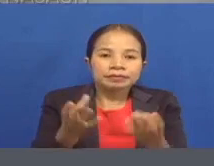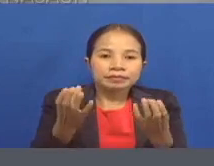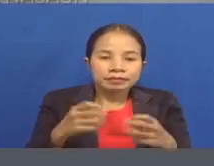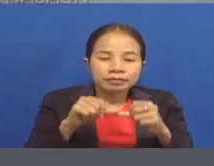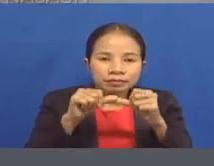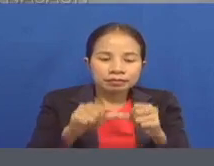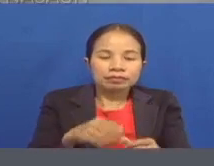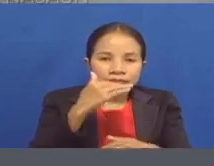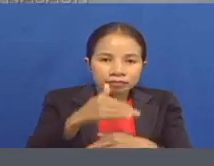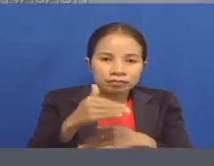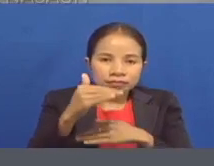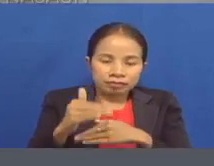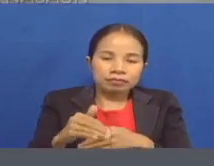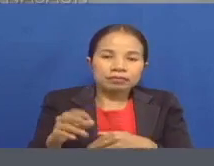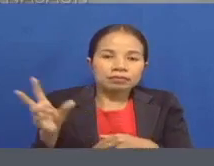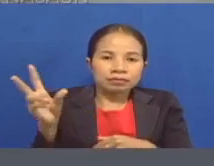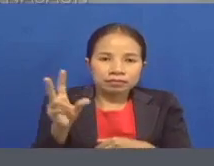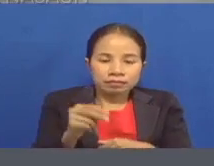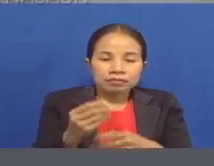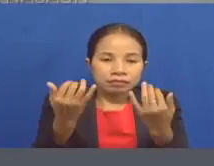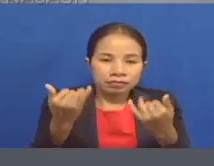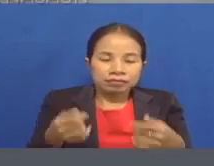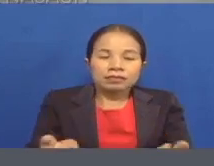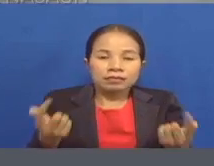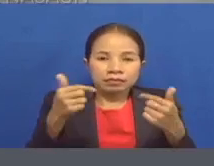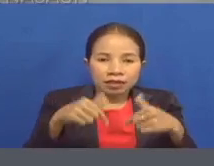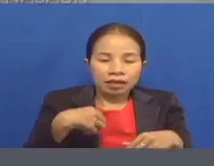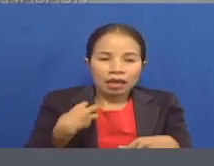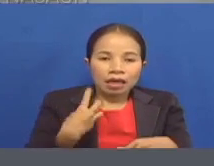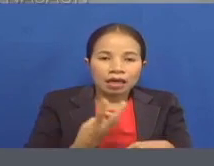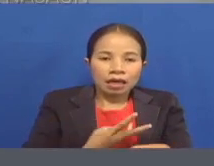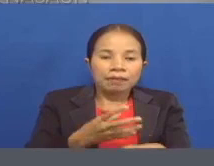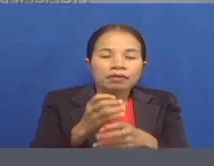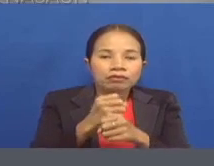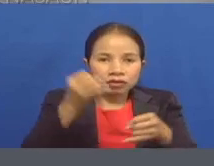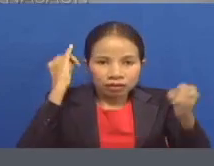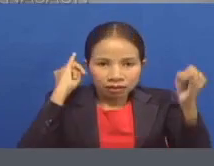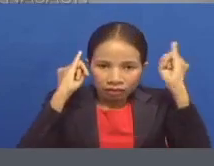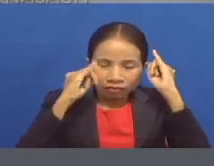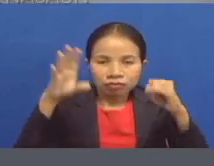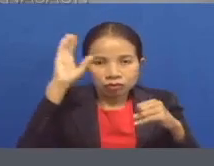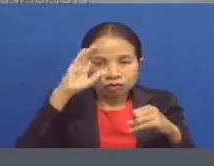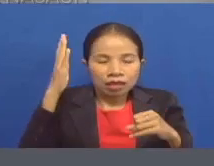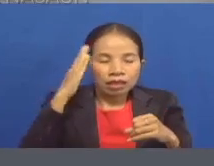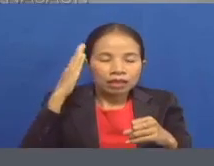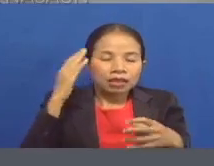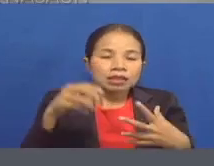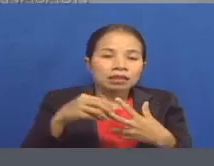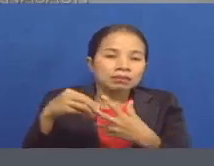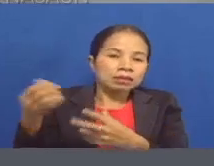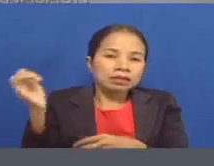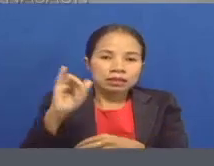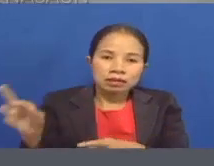continua o processo e da necalai. Então, hoje minha maiona, a mim infotiona nina informação. Te buca hatene, liliu russo, sira